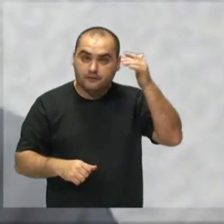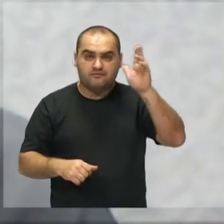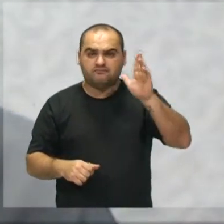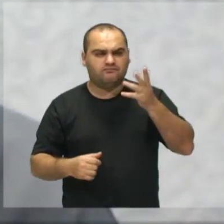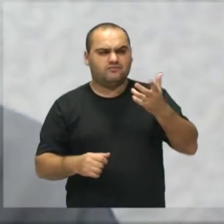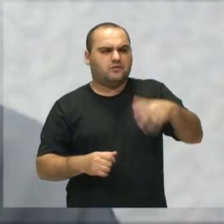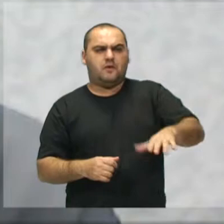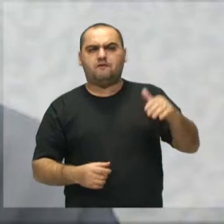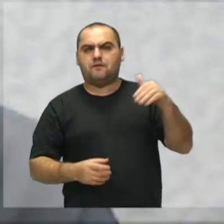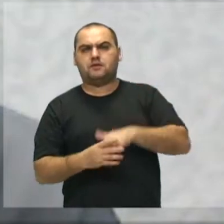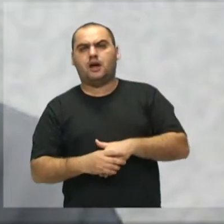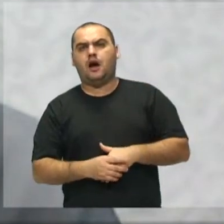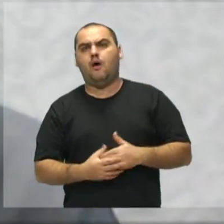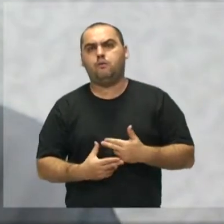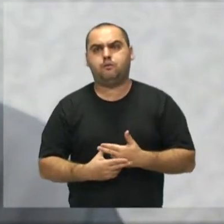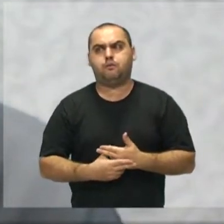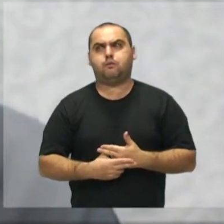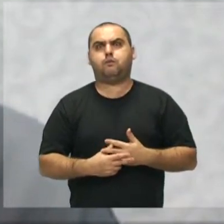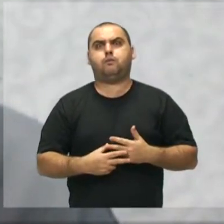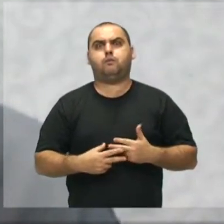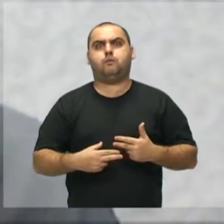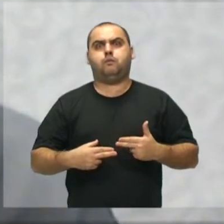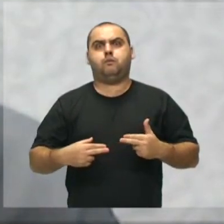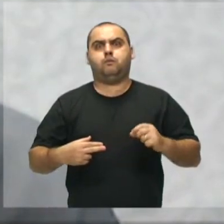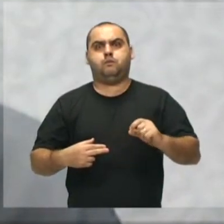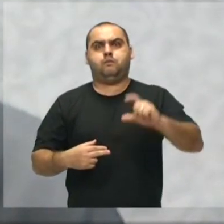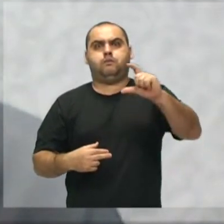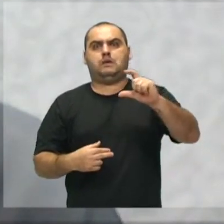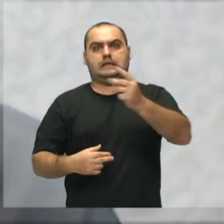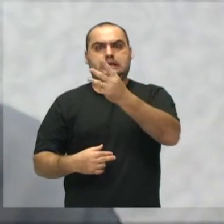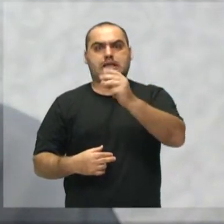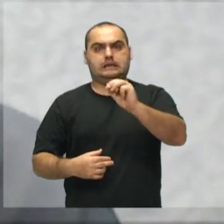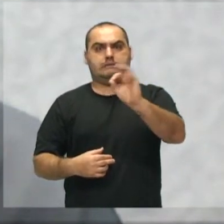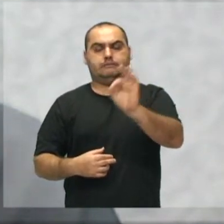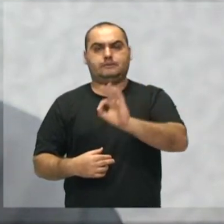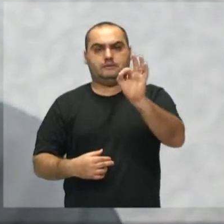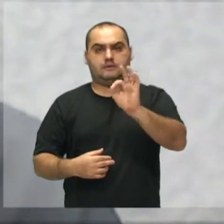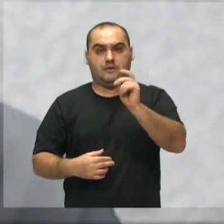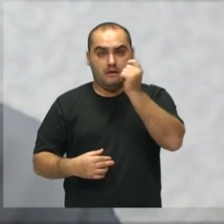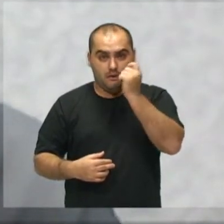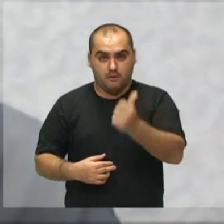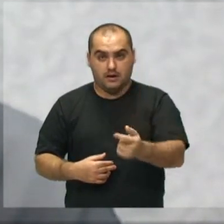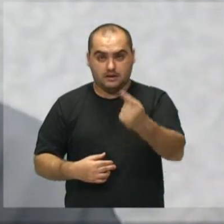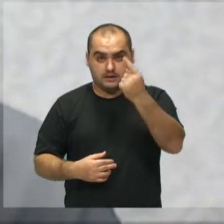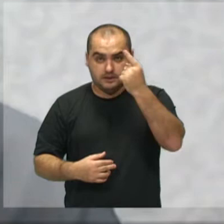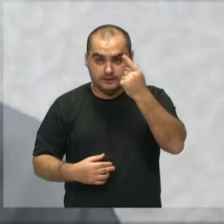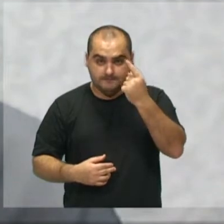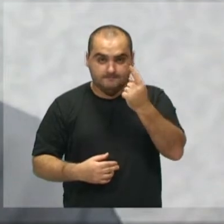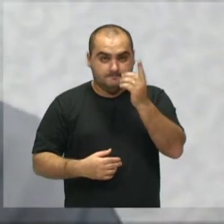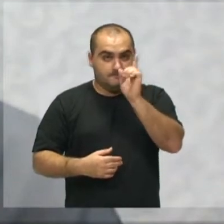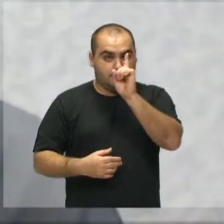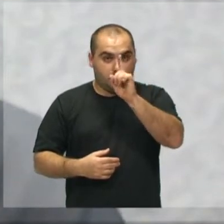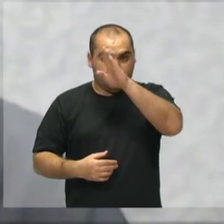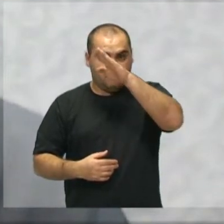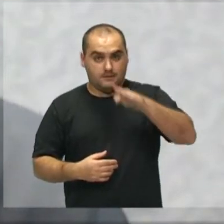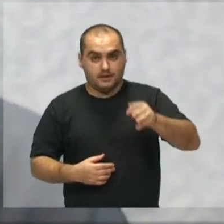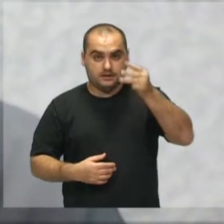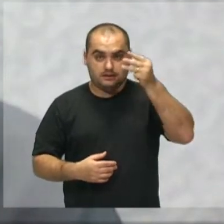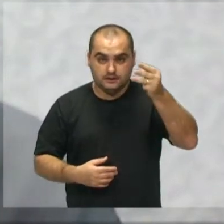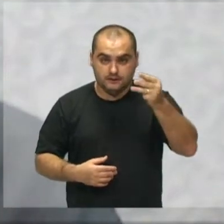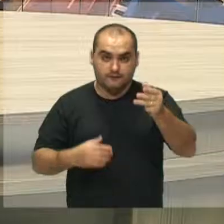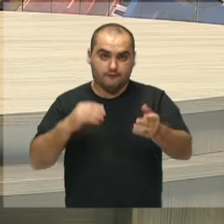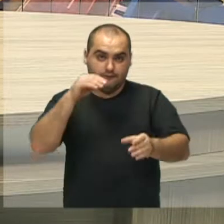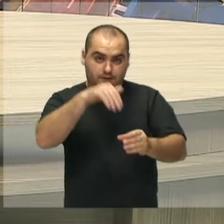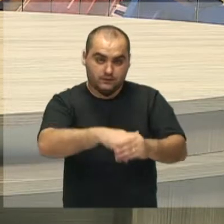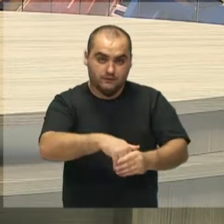altos, muito elevados mesmo, batendo a casa dos 30%. Quase 1/3 da população não foi votar ou votou branco e nulo. Já